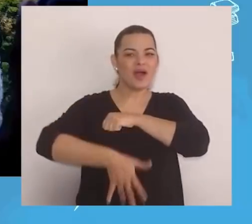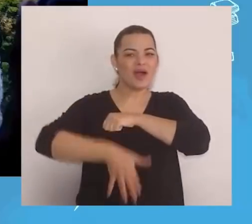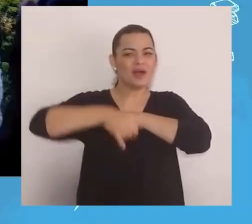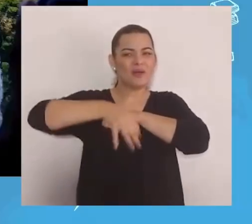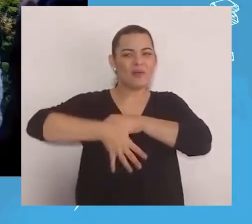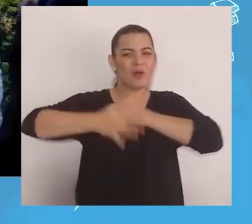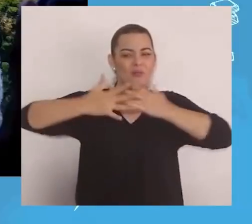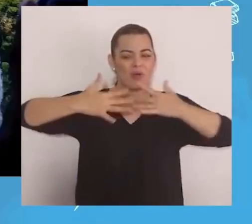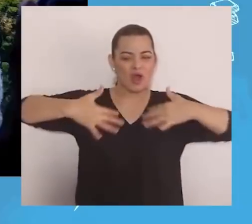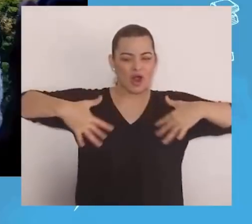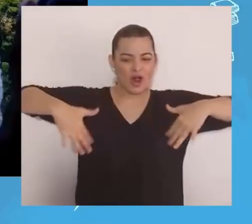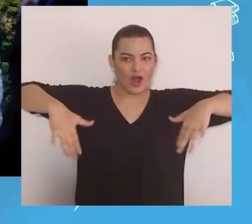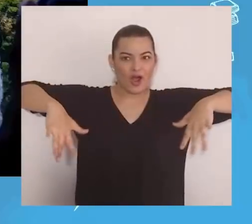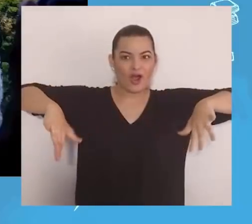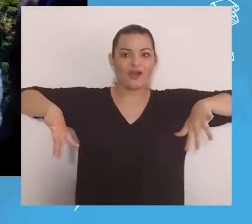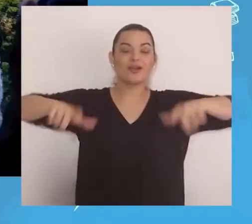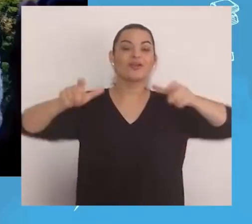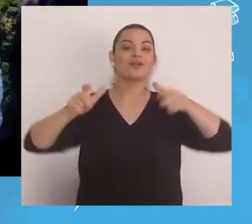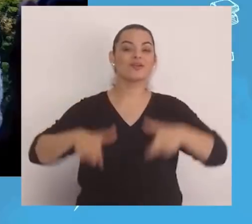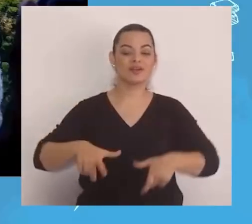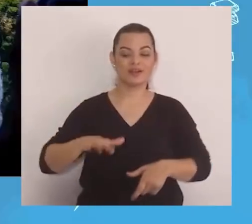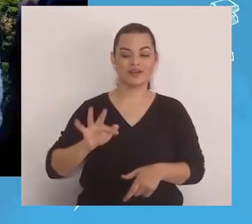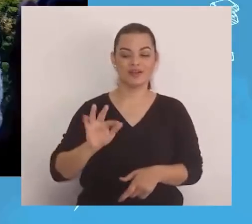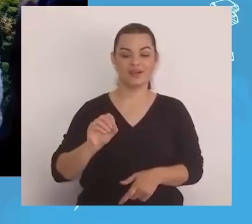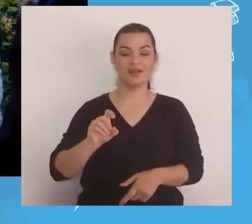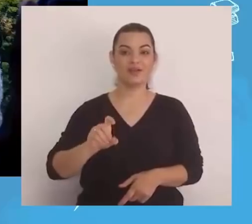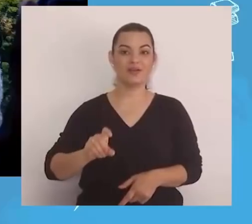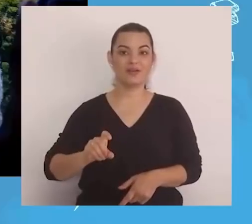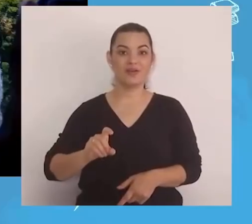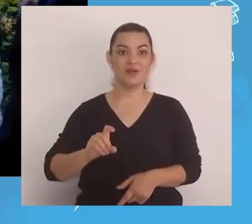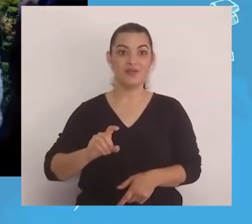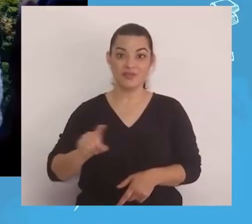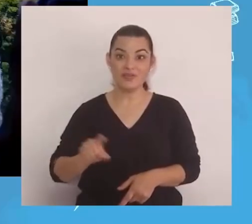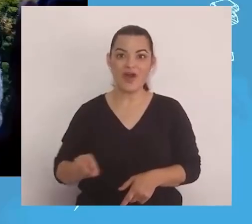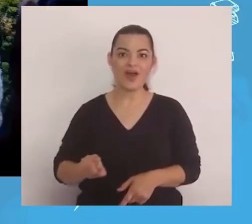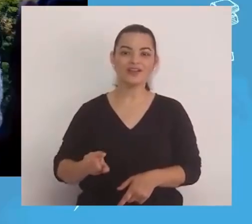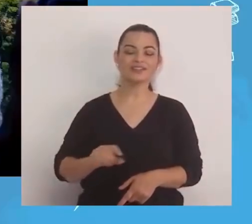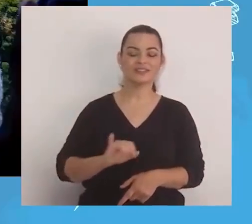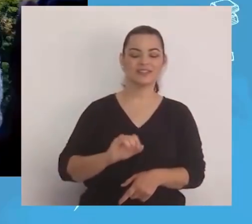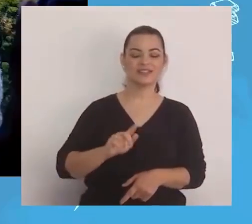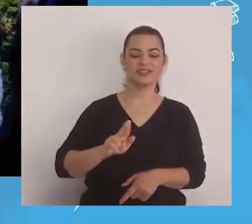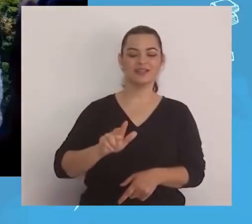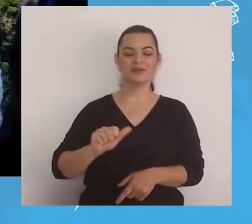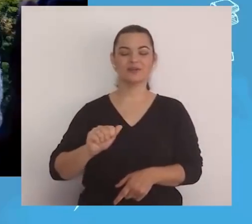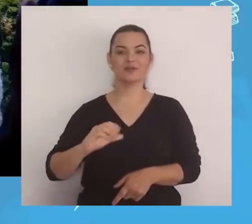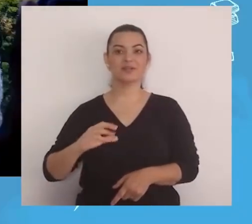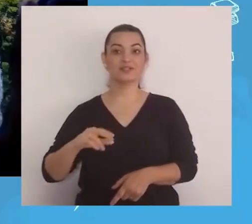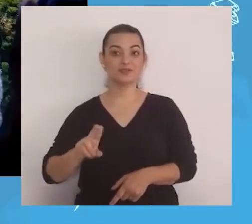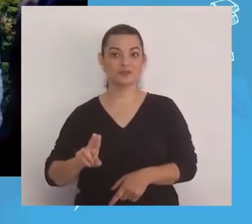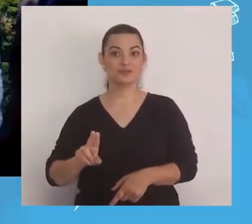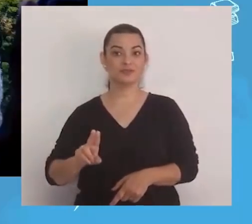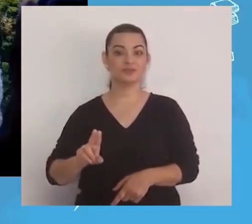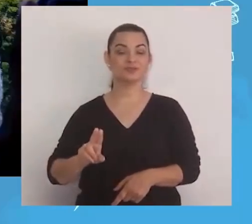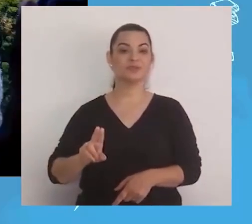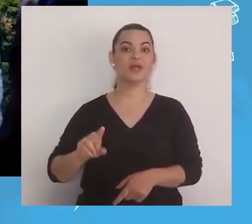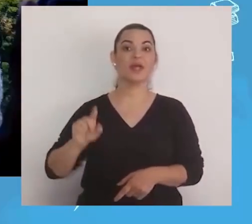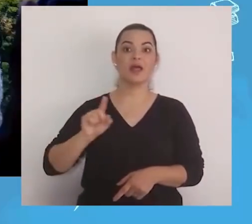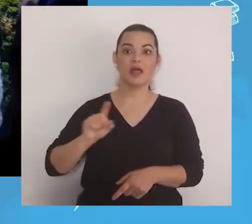locais considerados patrimônio, patrimônio histórico, patrimônio cultural e também